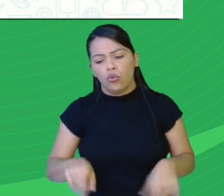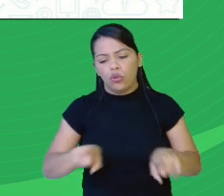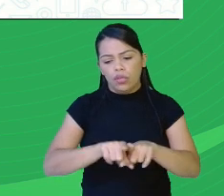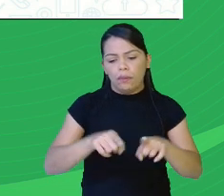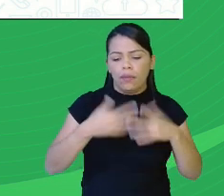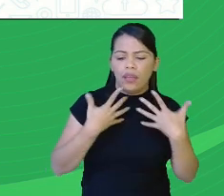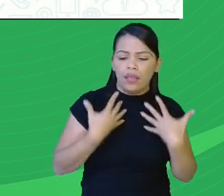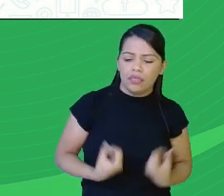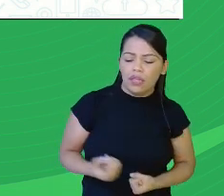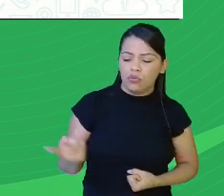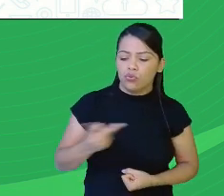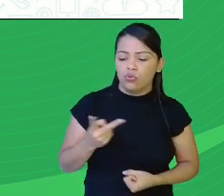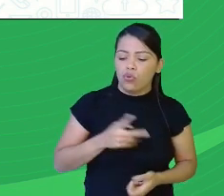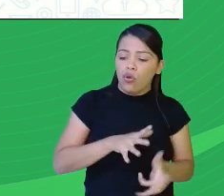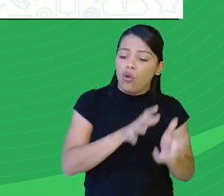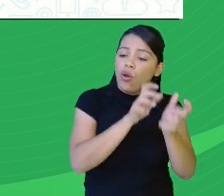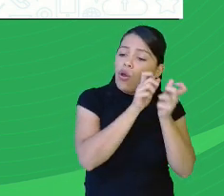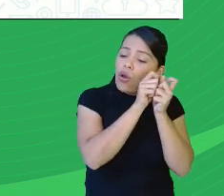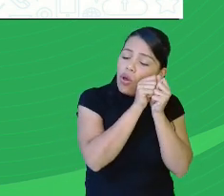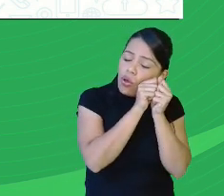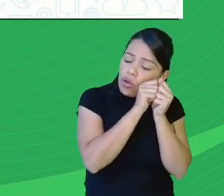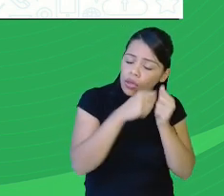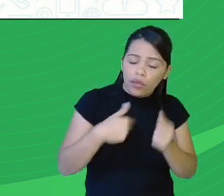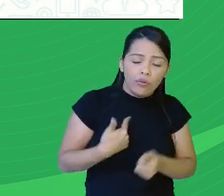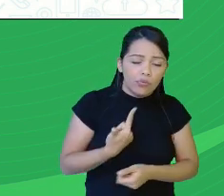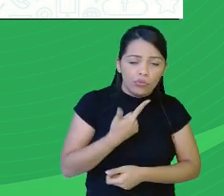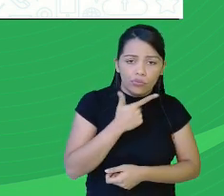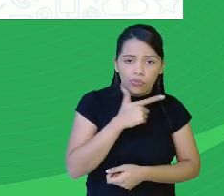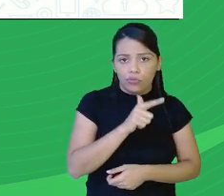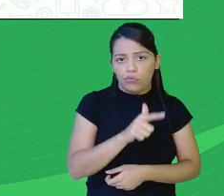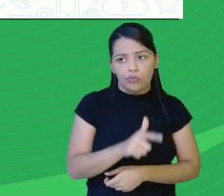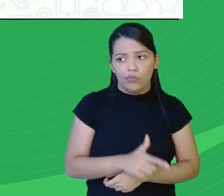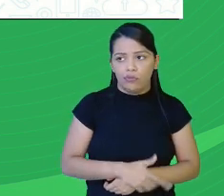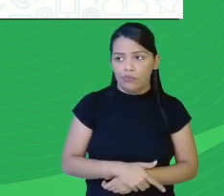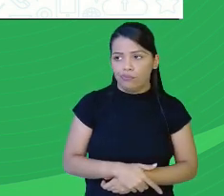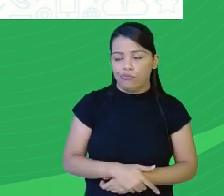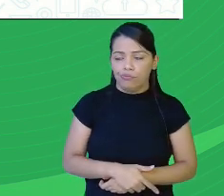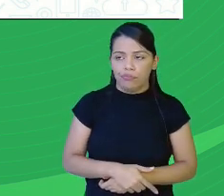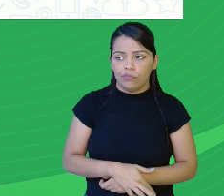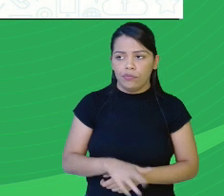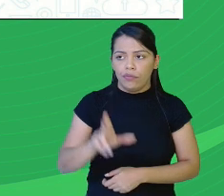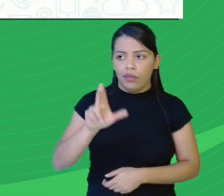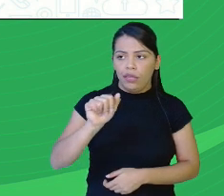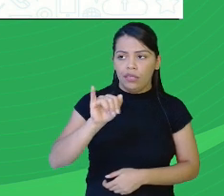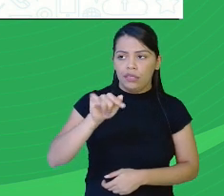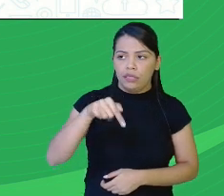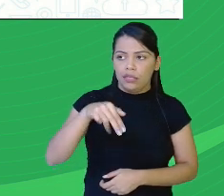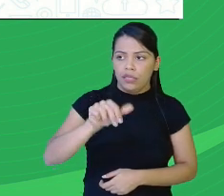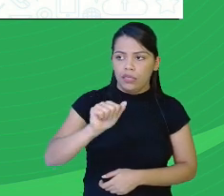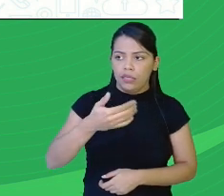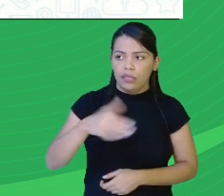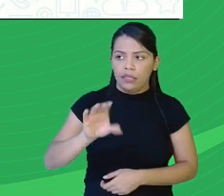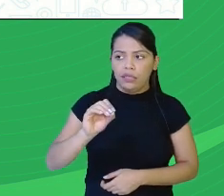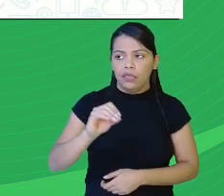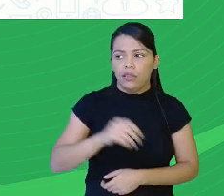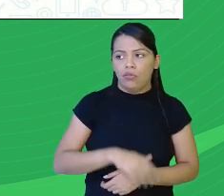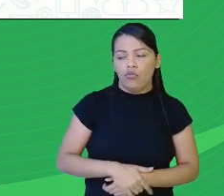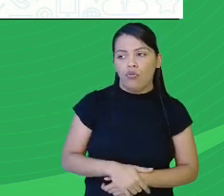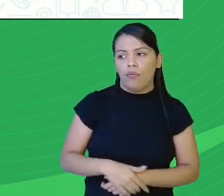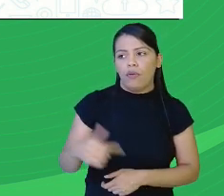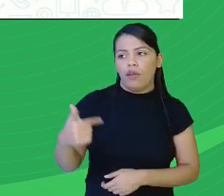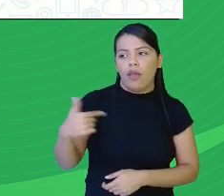resignação. E eu não aguento a resignação. Ah, como devoro com fome e prazer